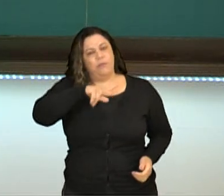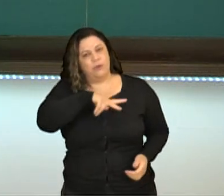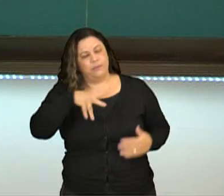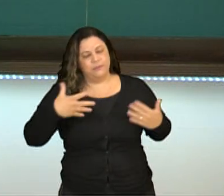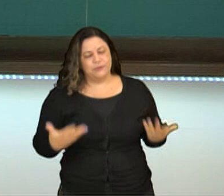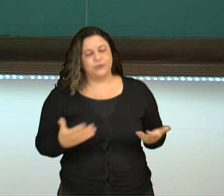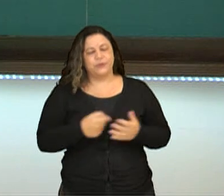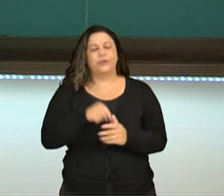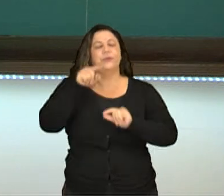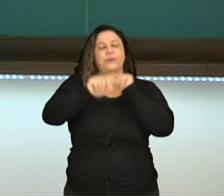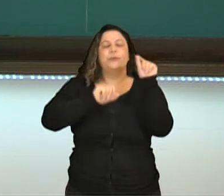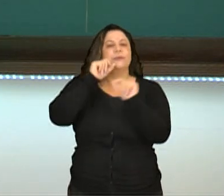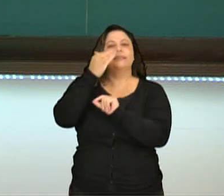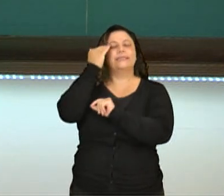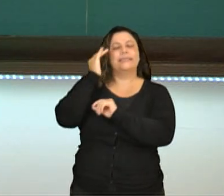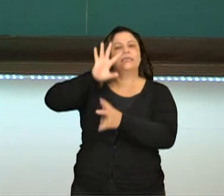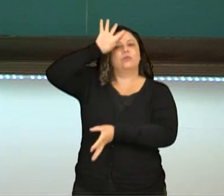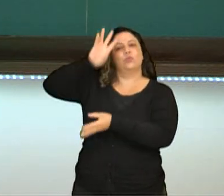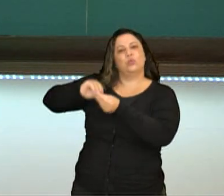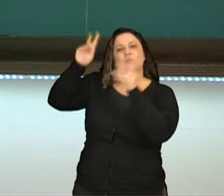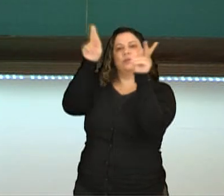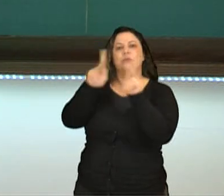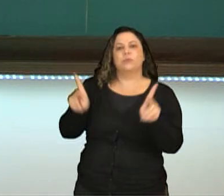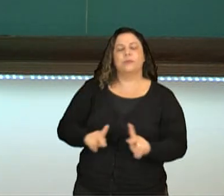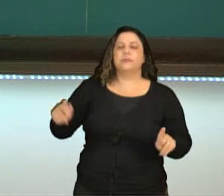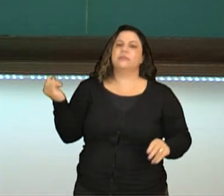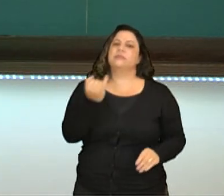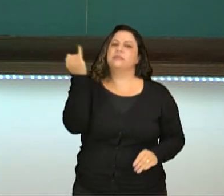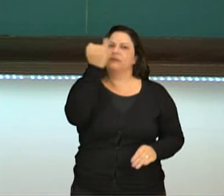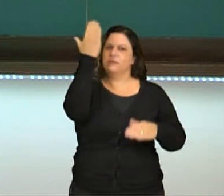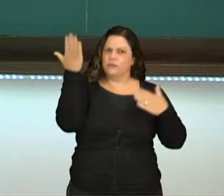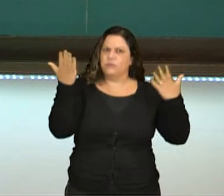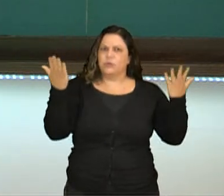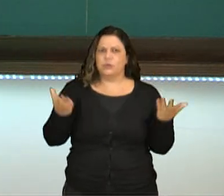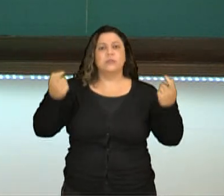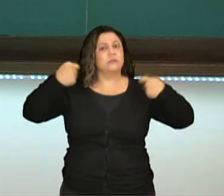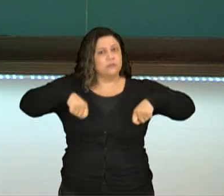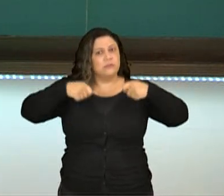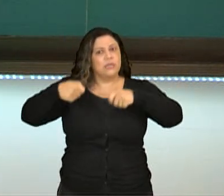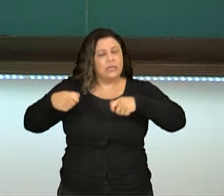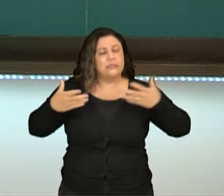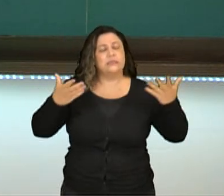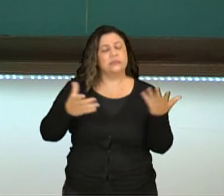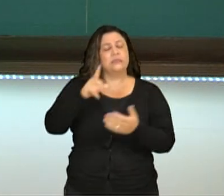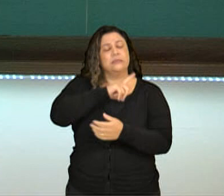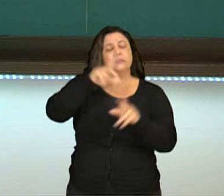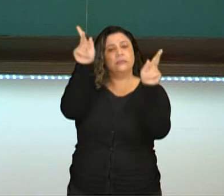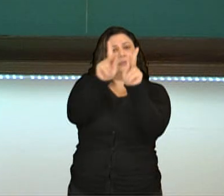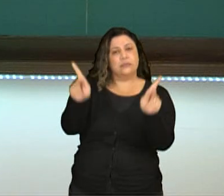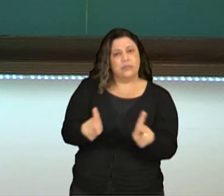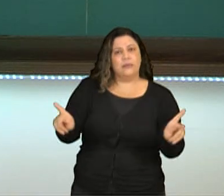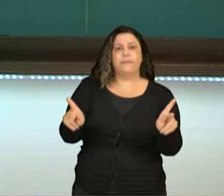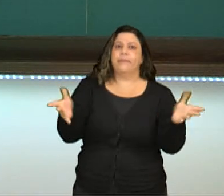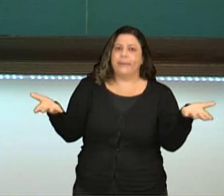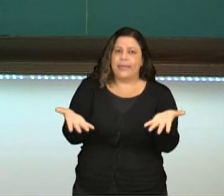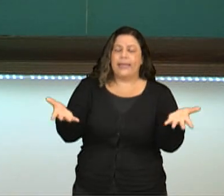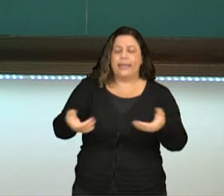como soluções para a paz. Mas o importante que temos que ter em mente, é necessário haver paz. É